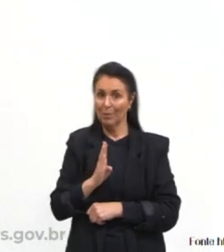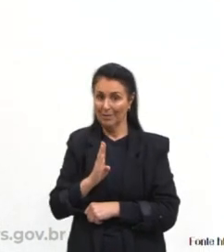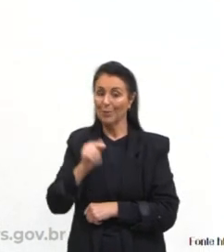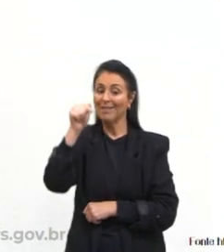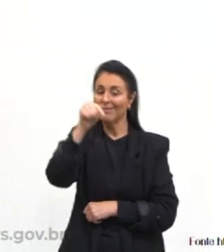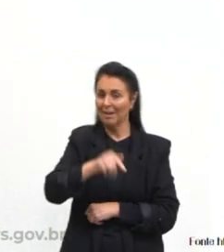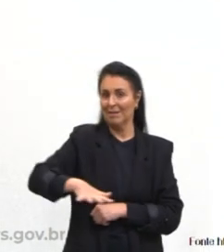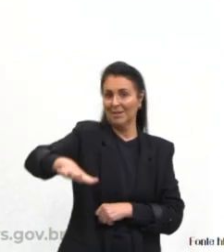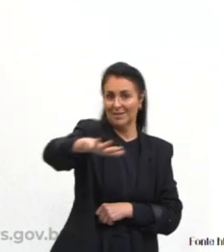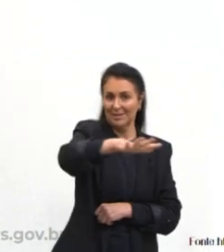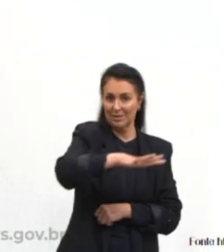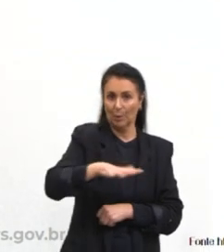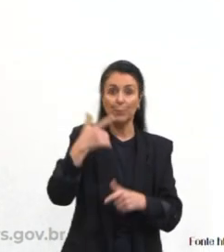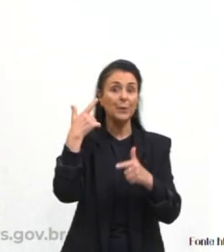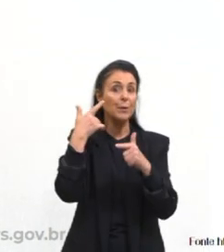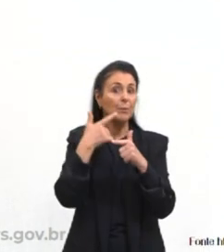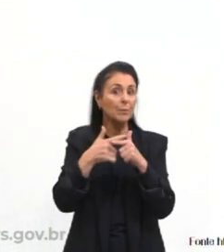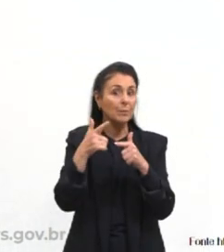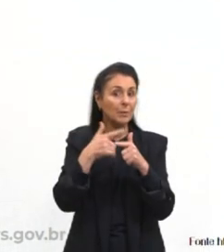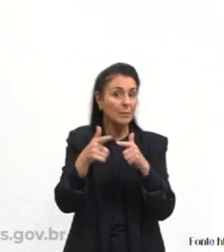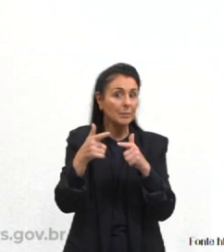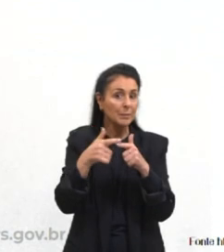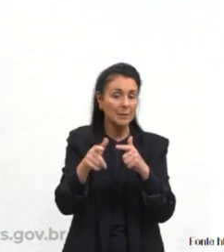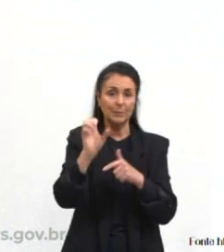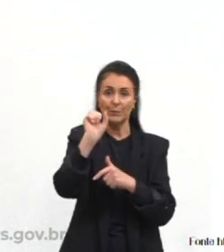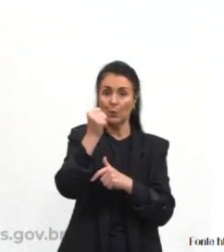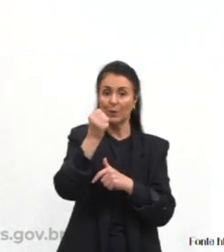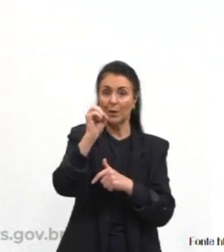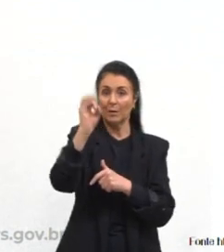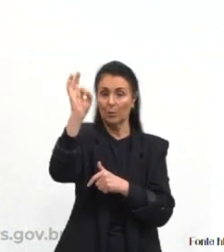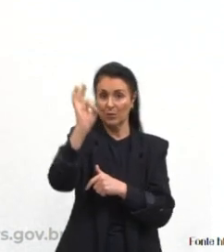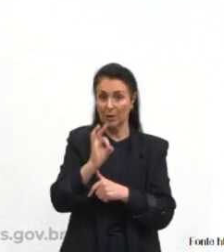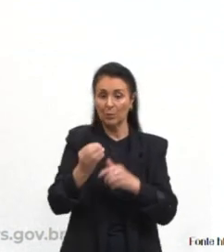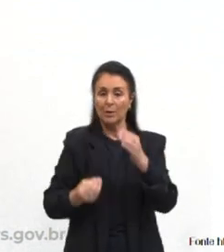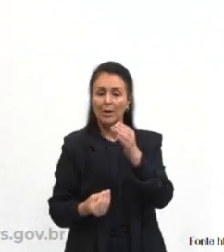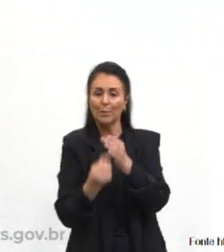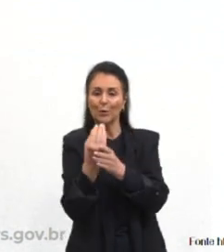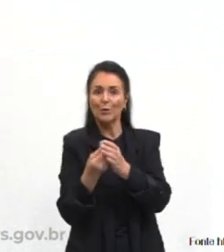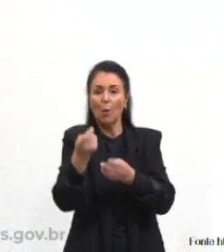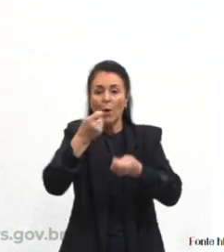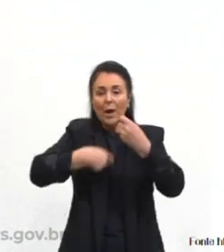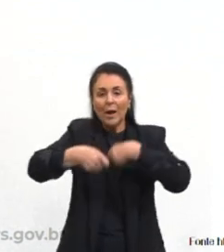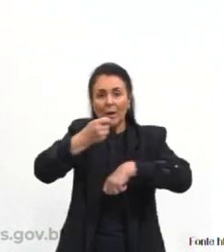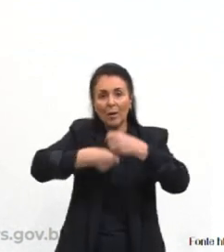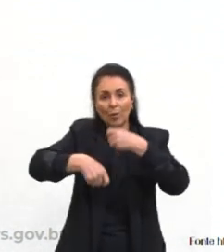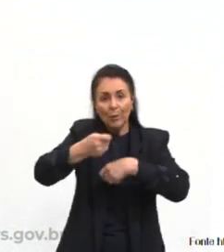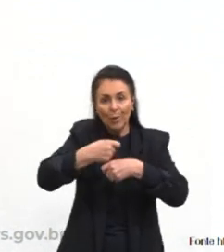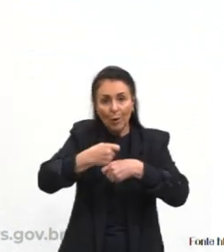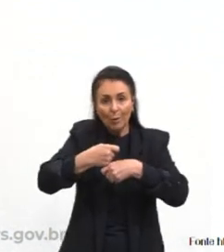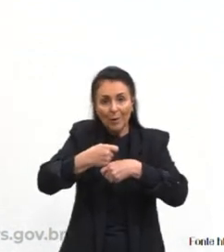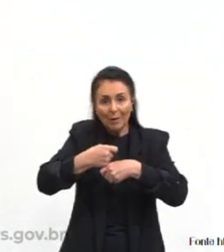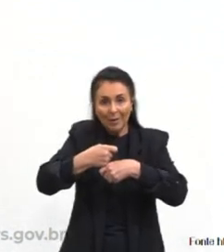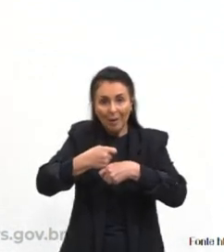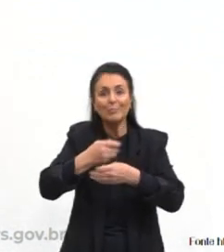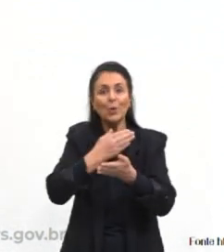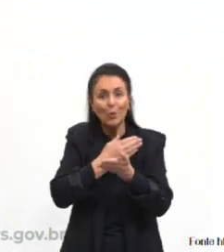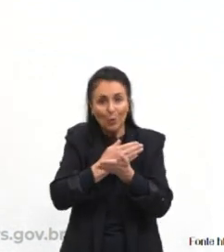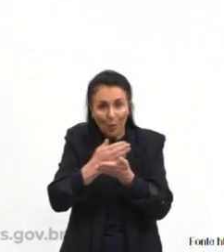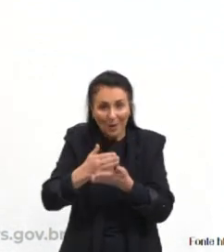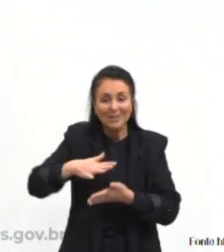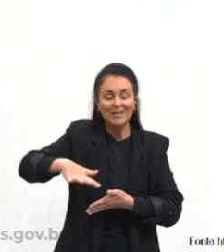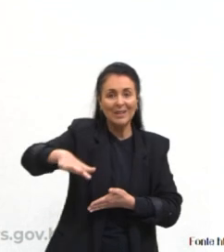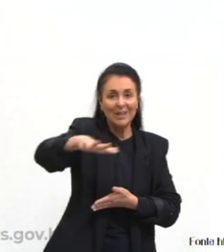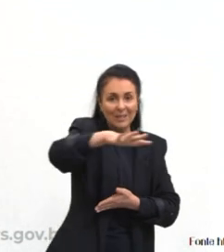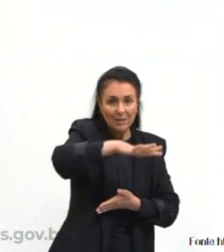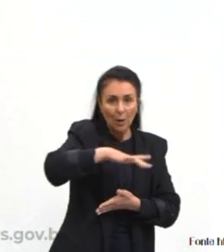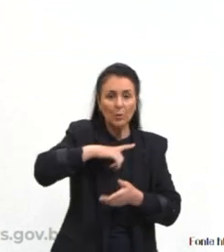os problemas relacionados a isso aquilo que eu falei para vocês oitenta por cento da produção Econômica né tá sendo gerado essa região né Nós